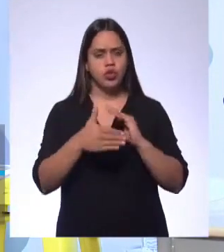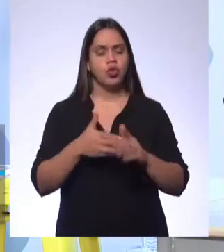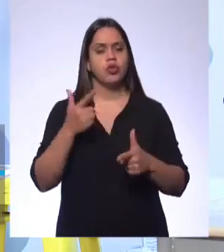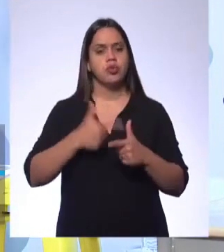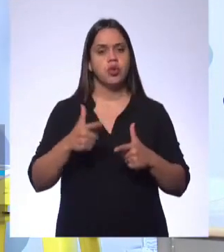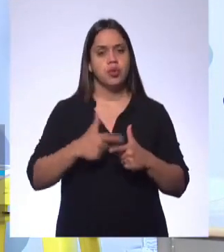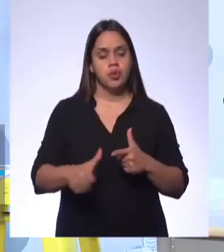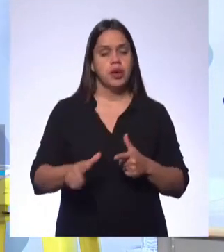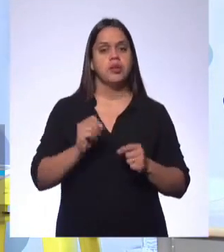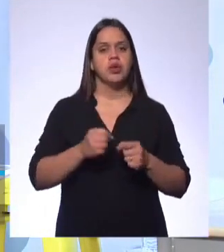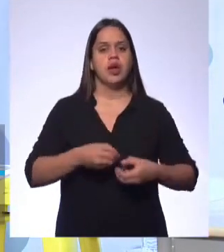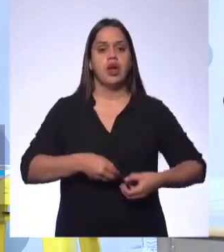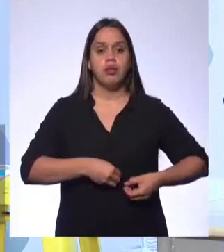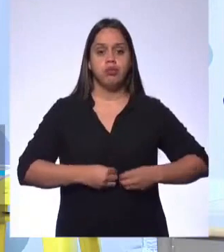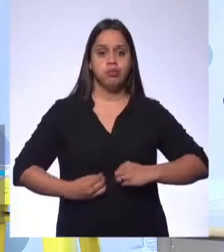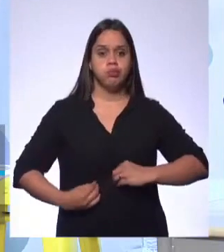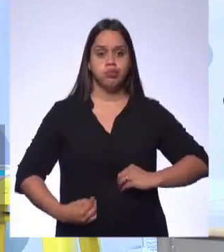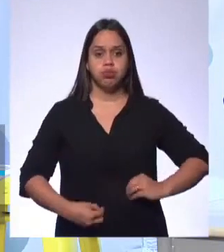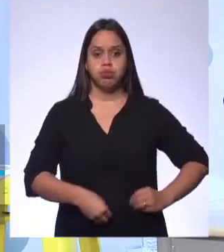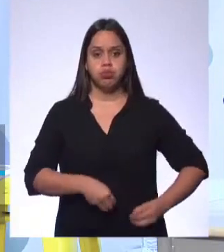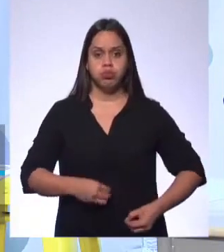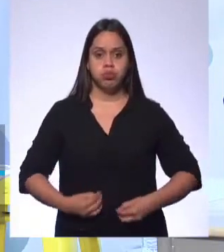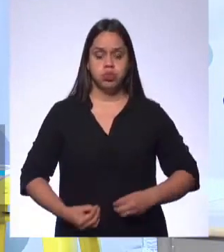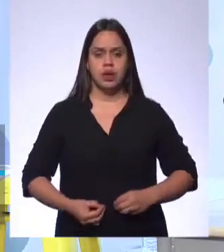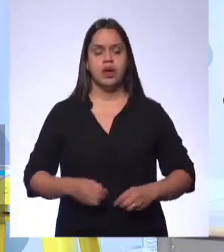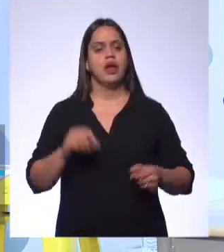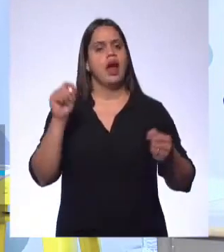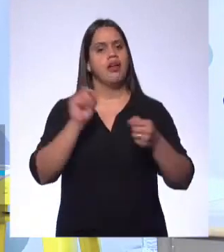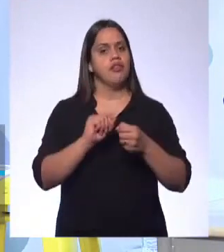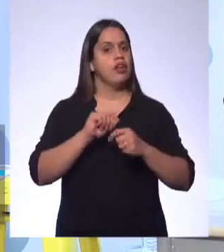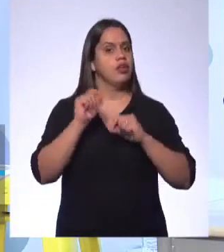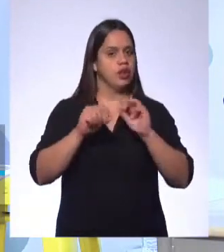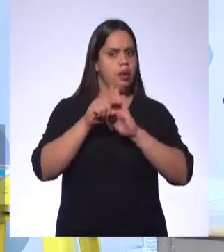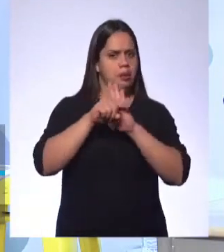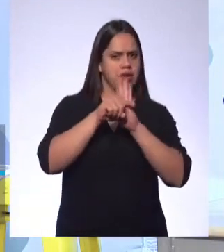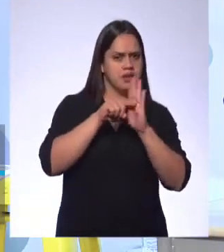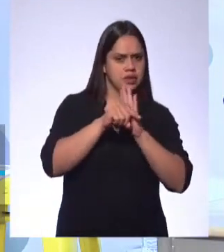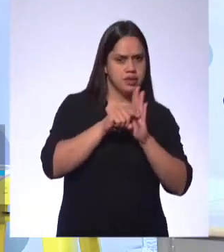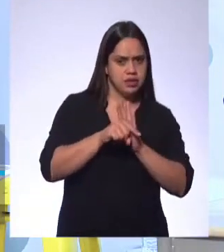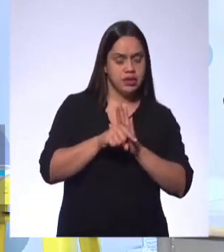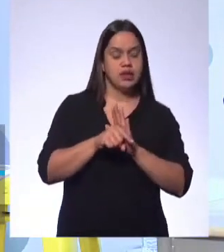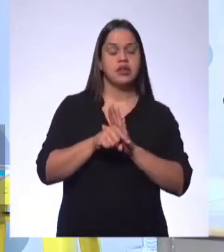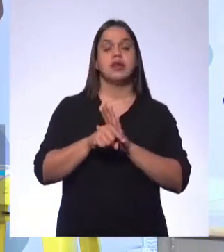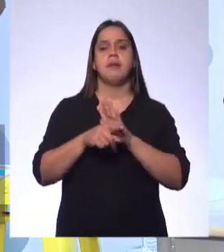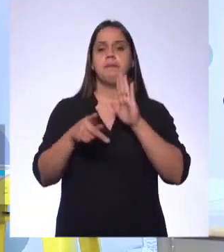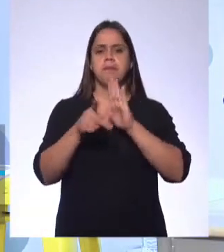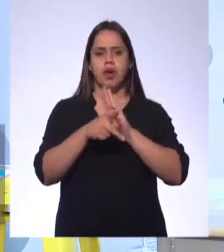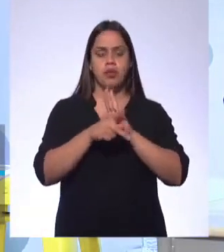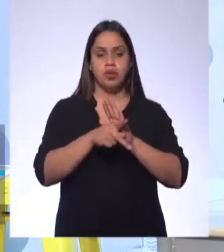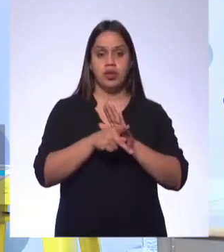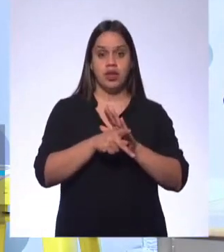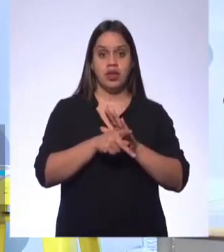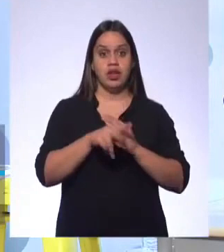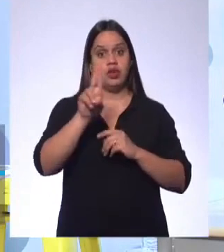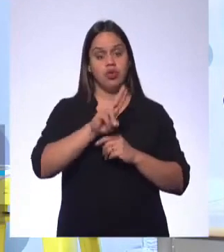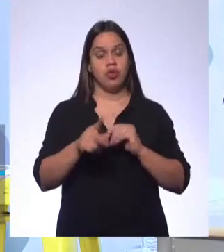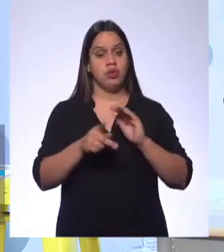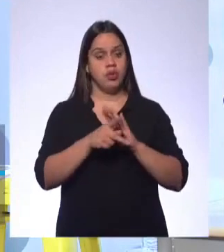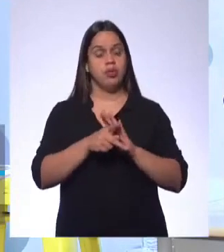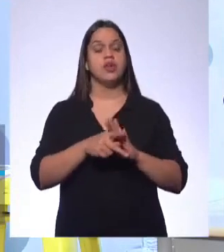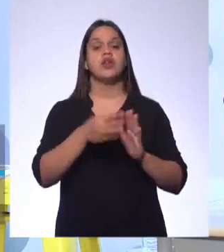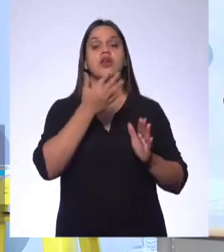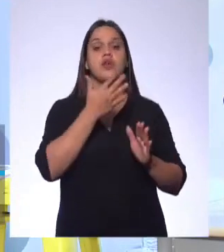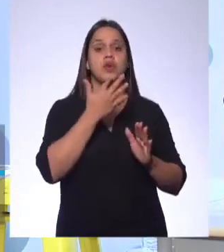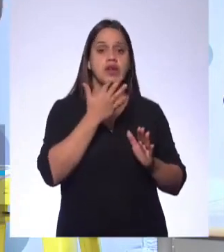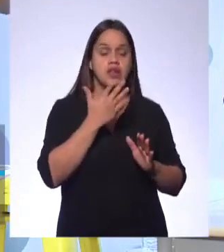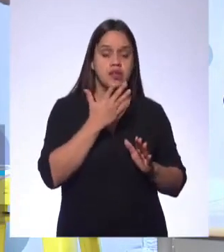né, do intestino. E foi feito, de fato, investigações científicas que, a partir desse conhecimento